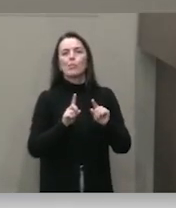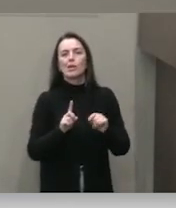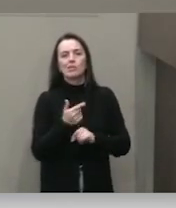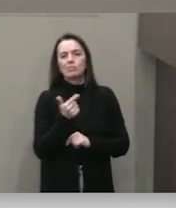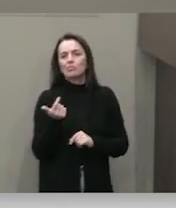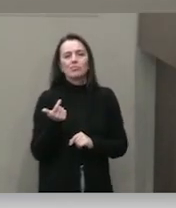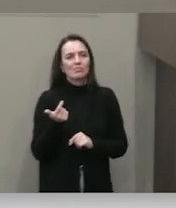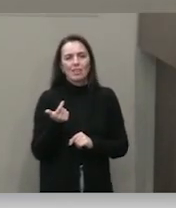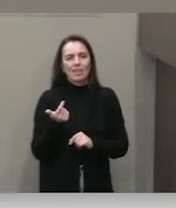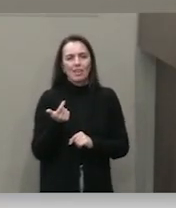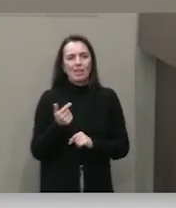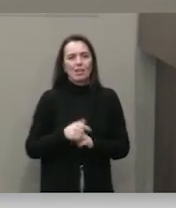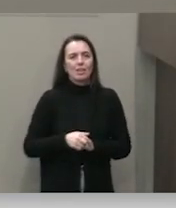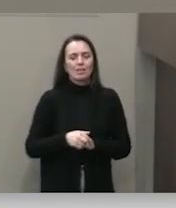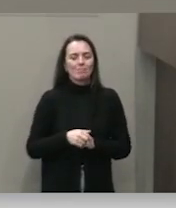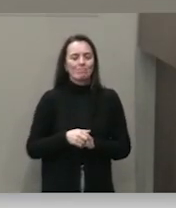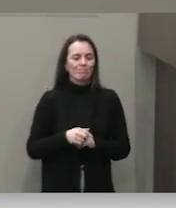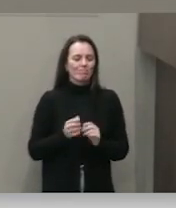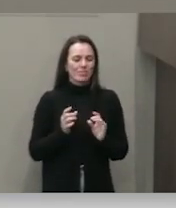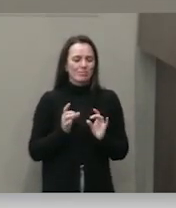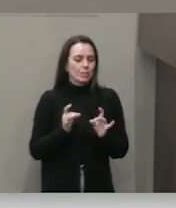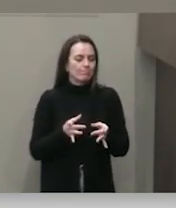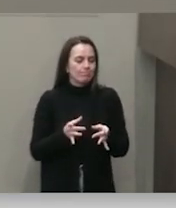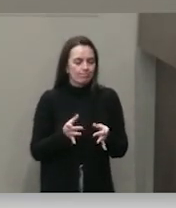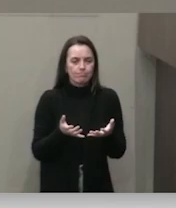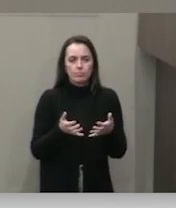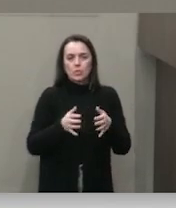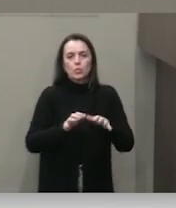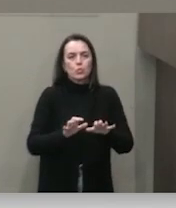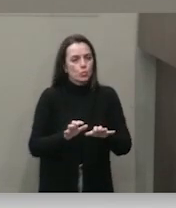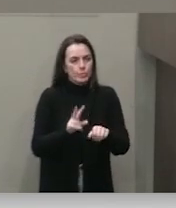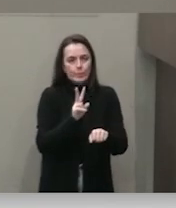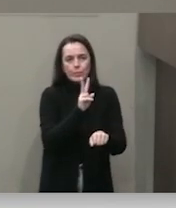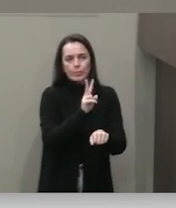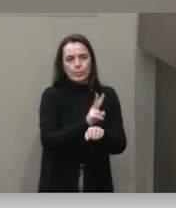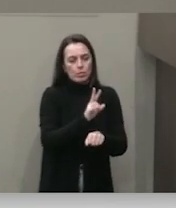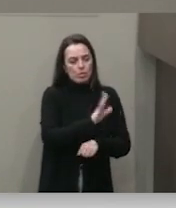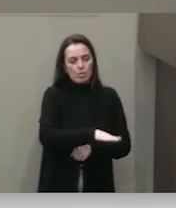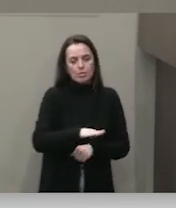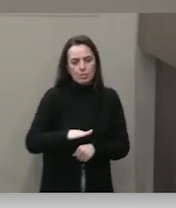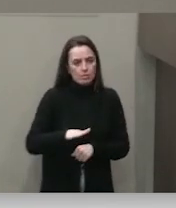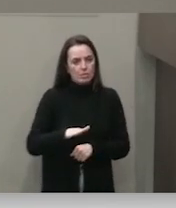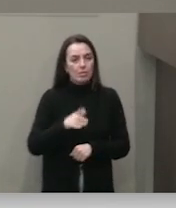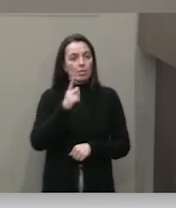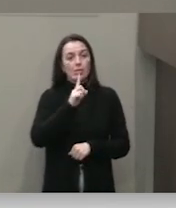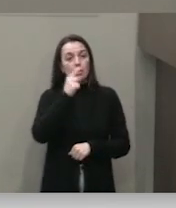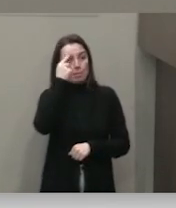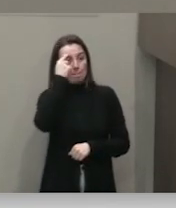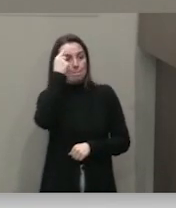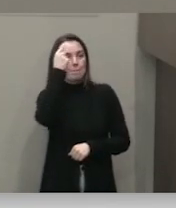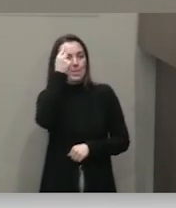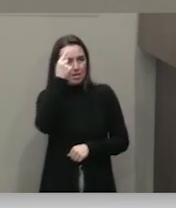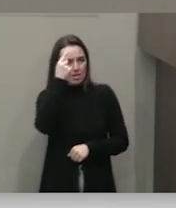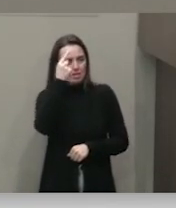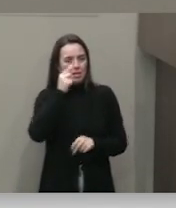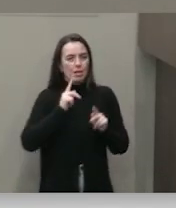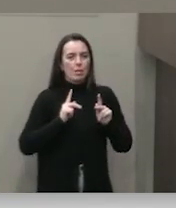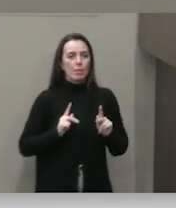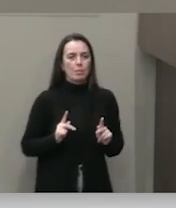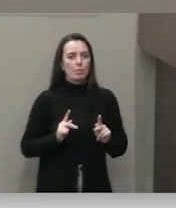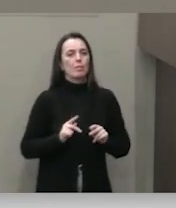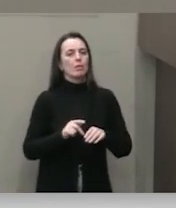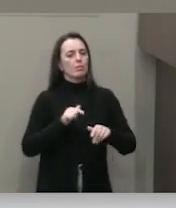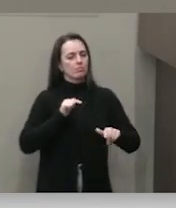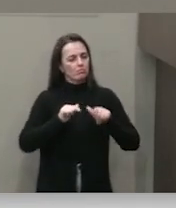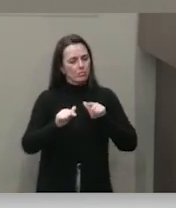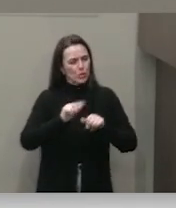se importa com o cuidado das crianças daquele trabalhador que diariamente contribui para